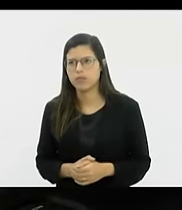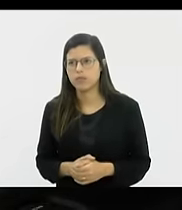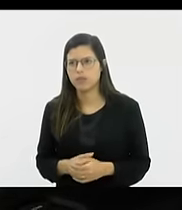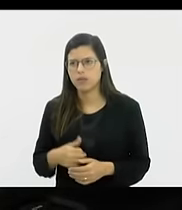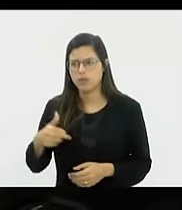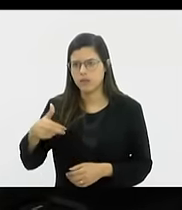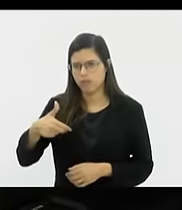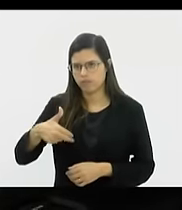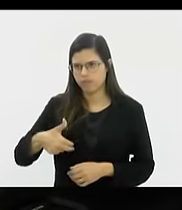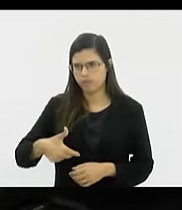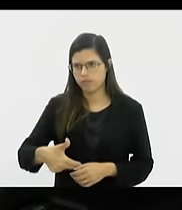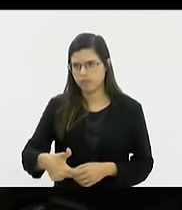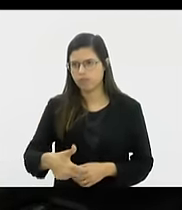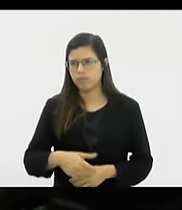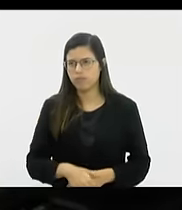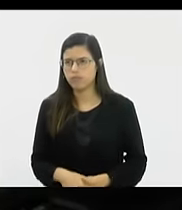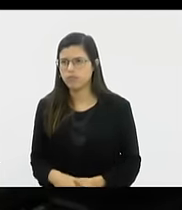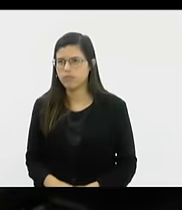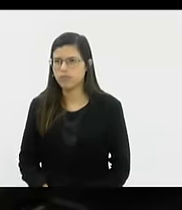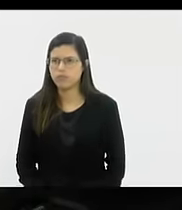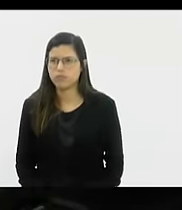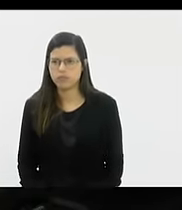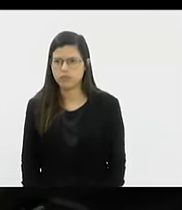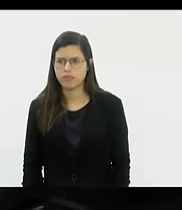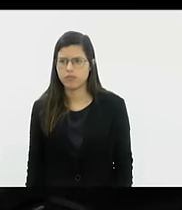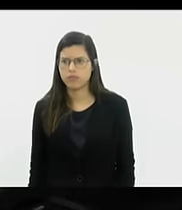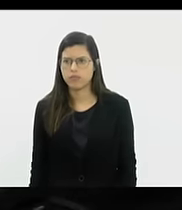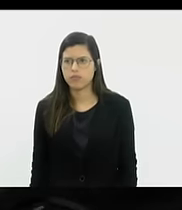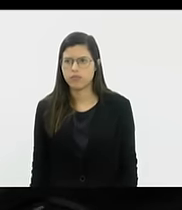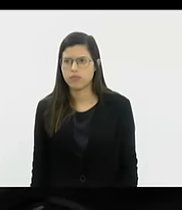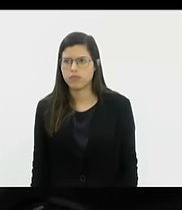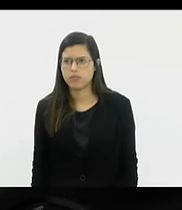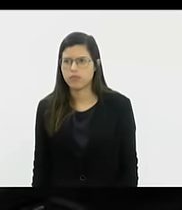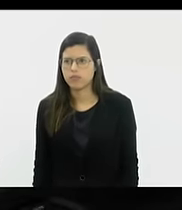descendo a passarela. Vou fazer isso. Pode mais. Não,